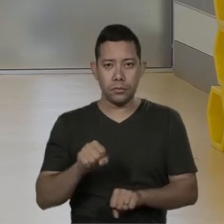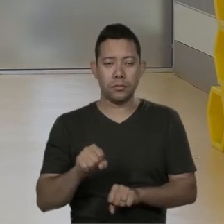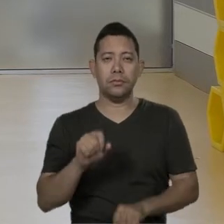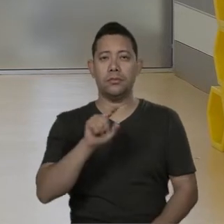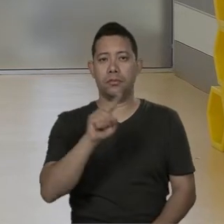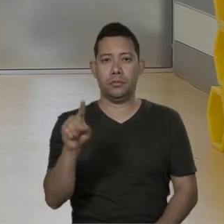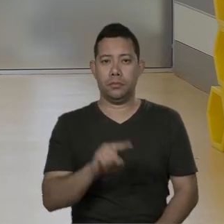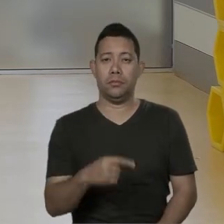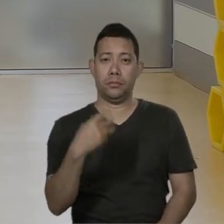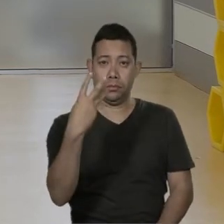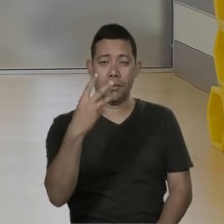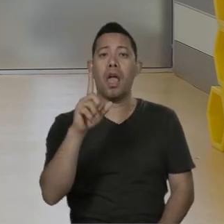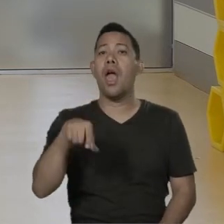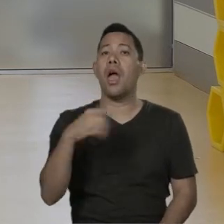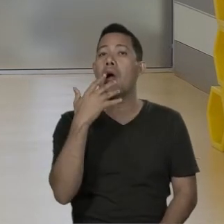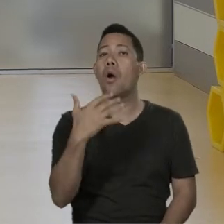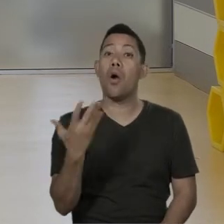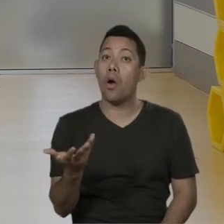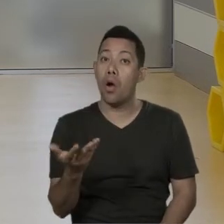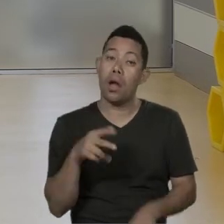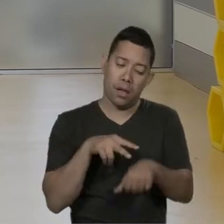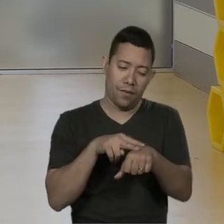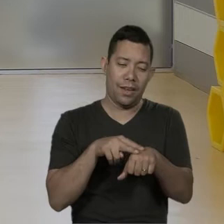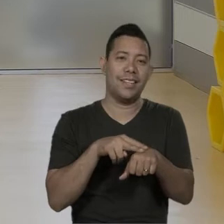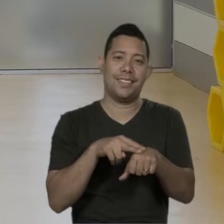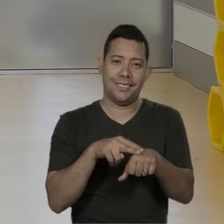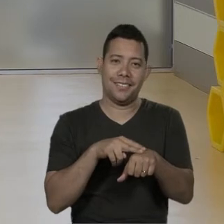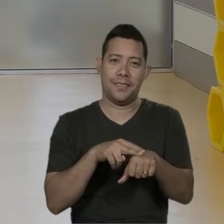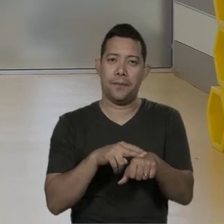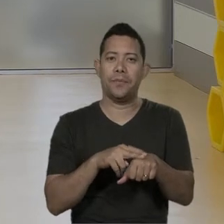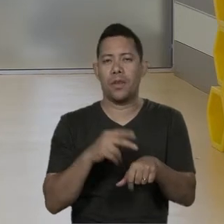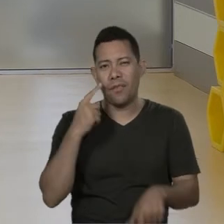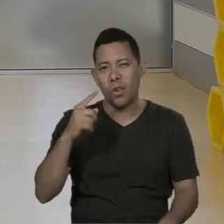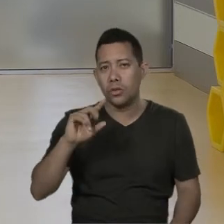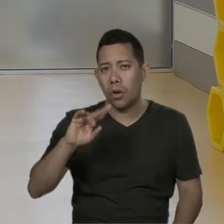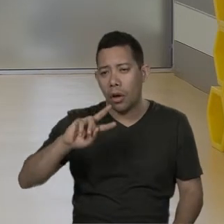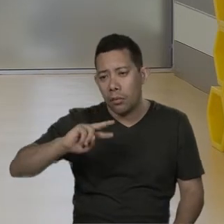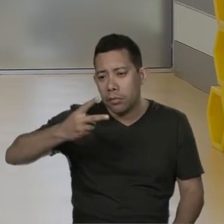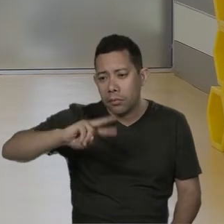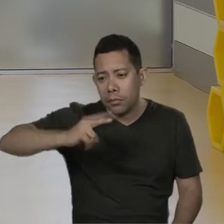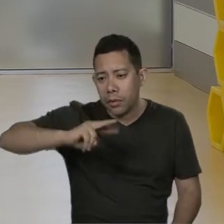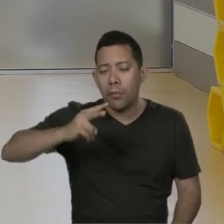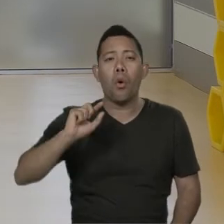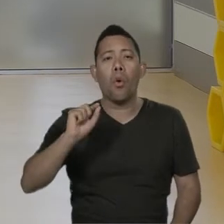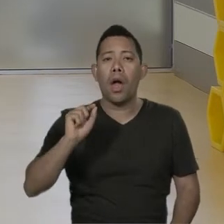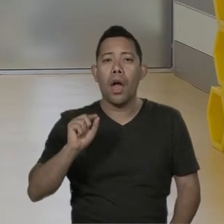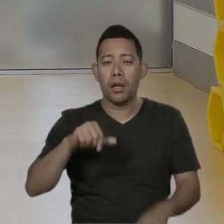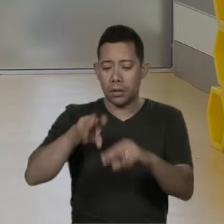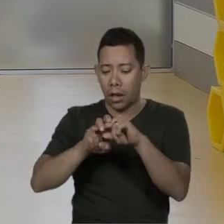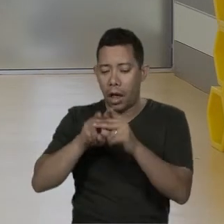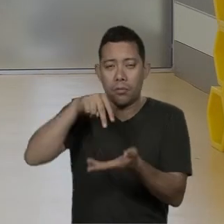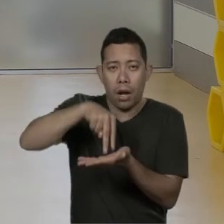Zona 3, zona verde. Uma pequena variação aí dentro dela mesmo. Na alternância